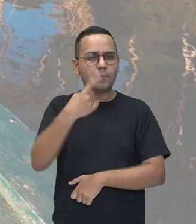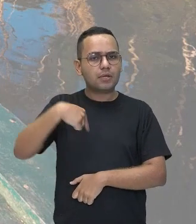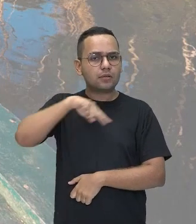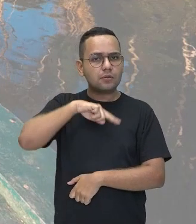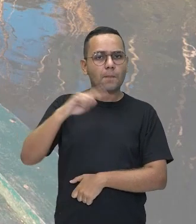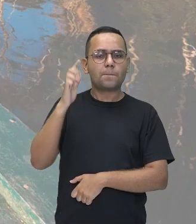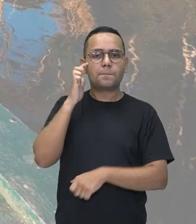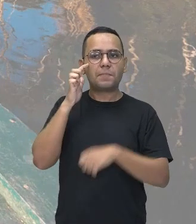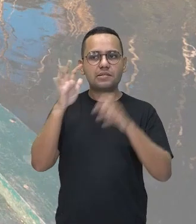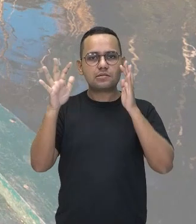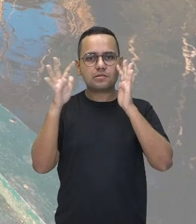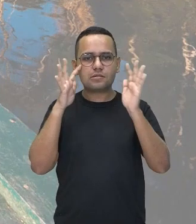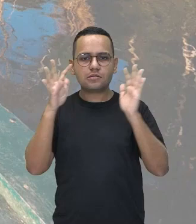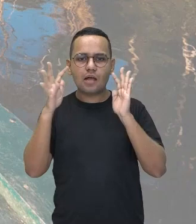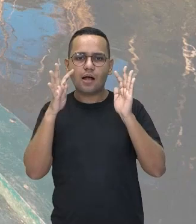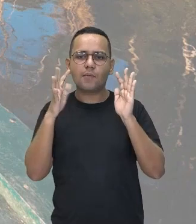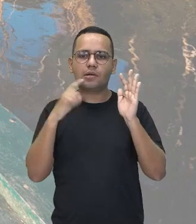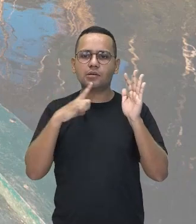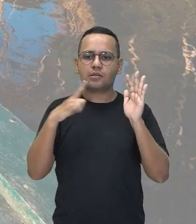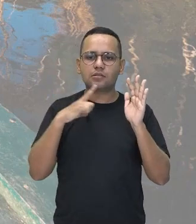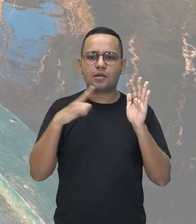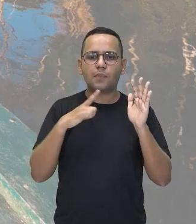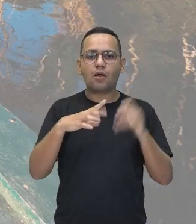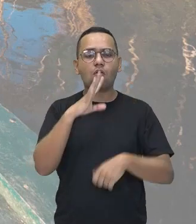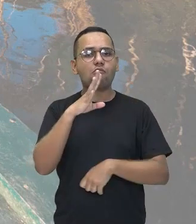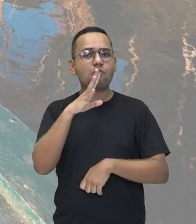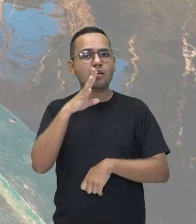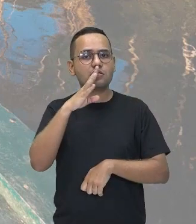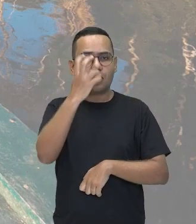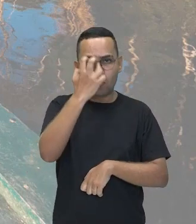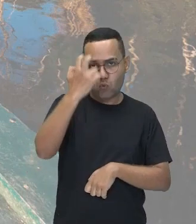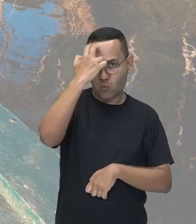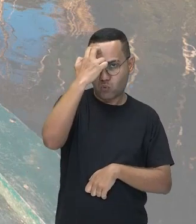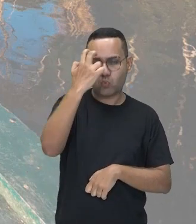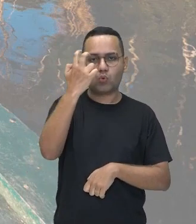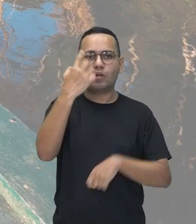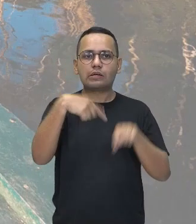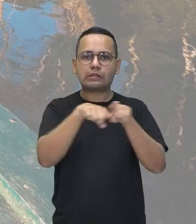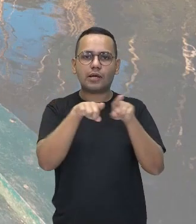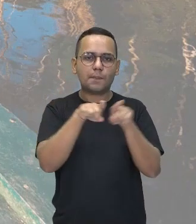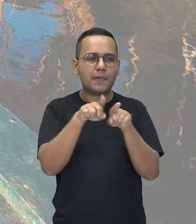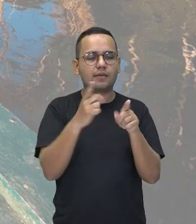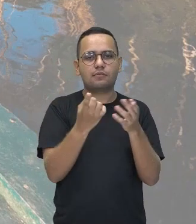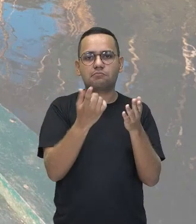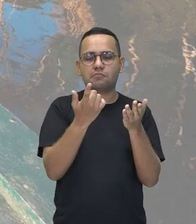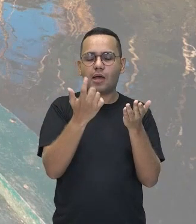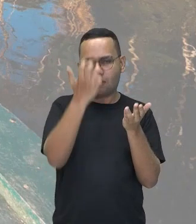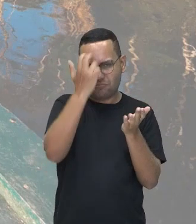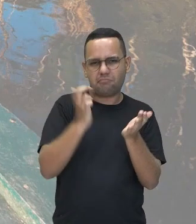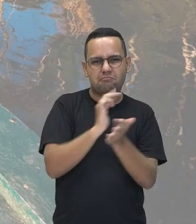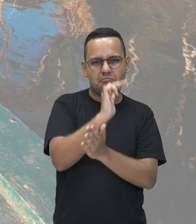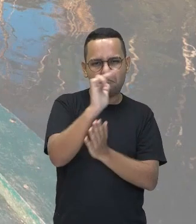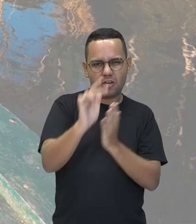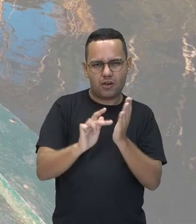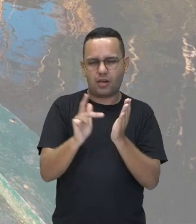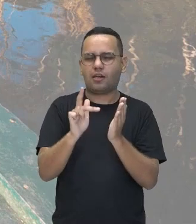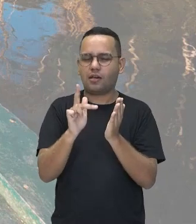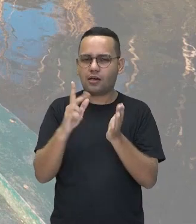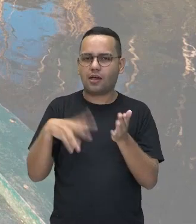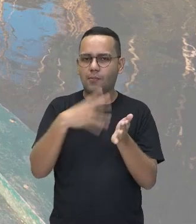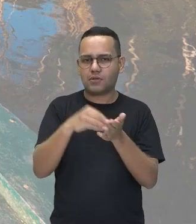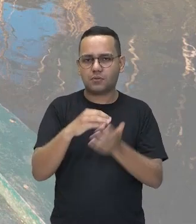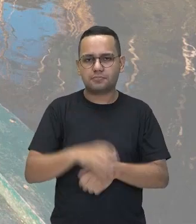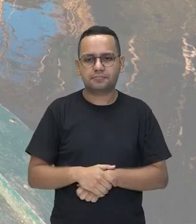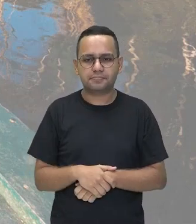quê? Né? A cultura, essa pluralidade que é, então, a cultura amazonense. Observe ali